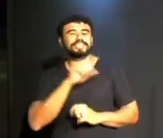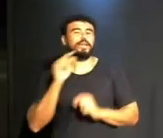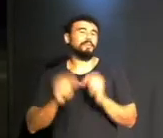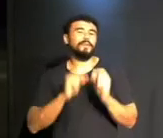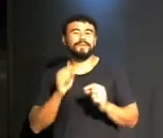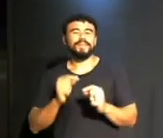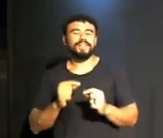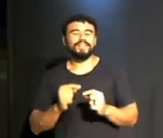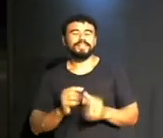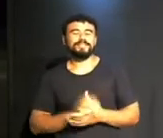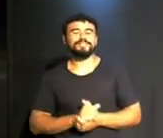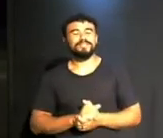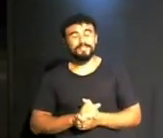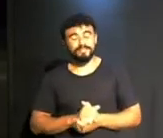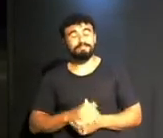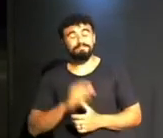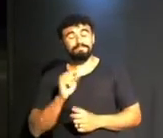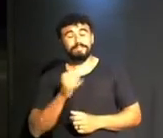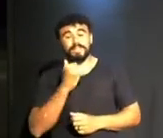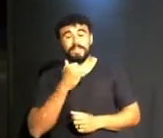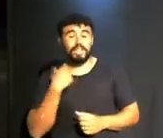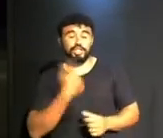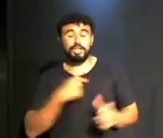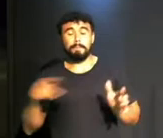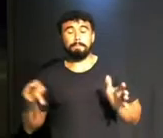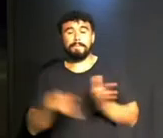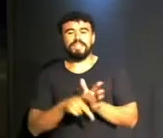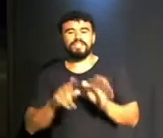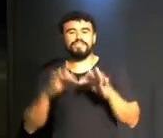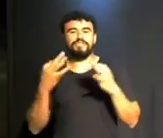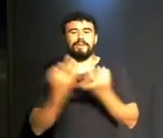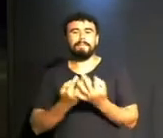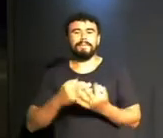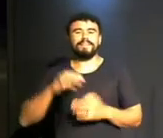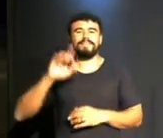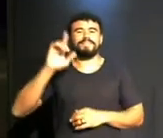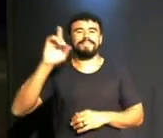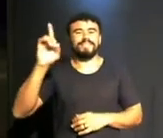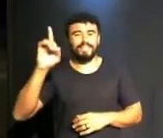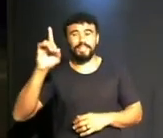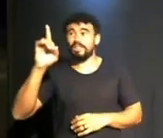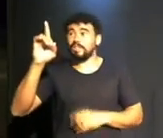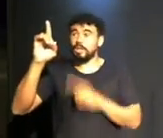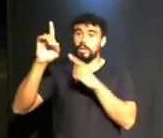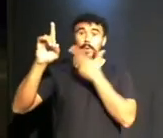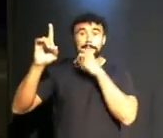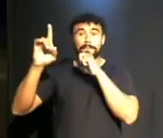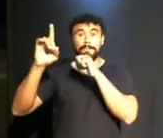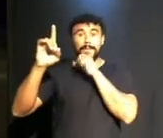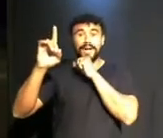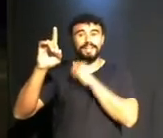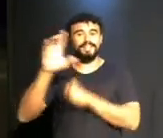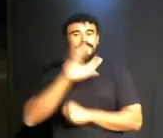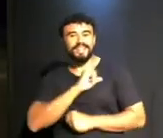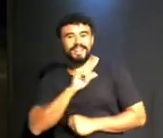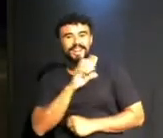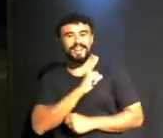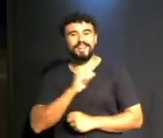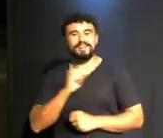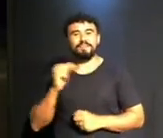essa perspectiva de pertencimento da paternidade de um Deus que nos ama